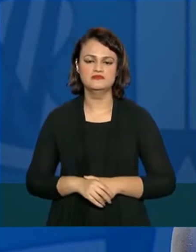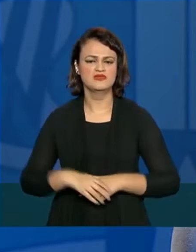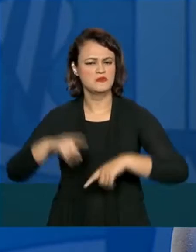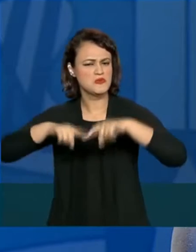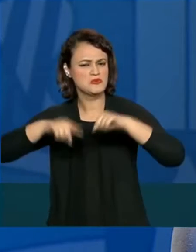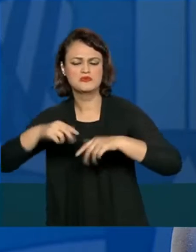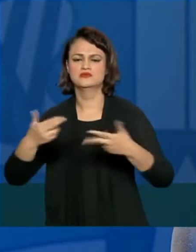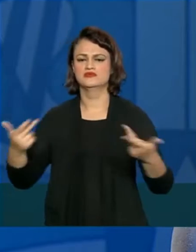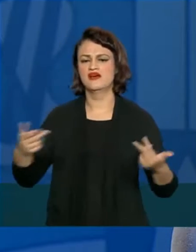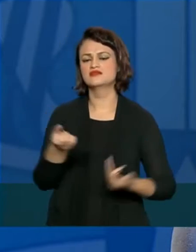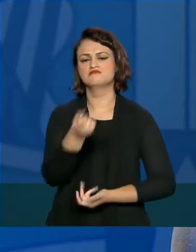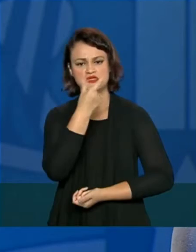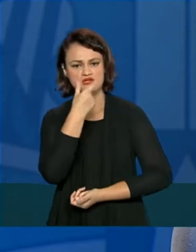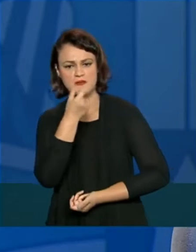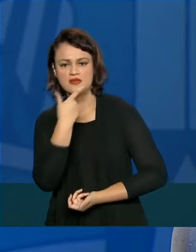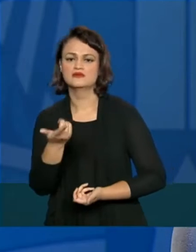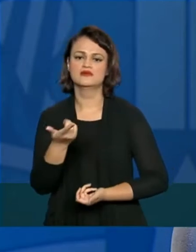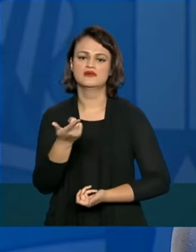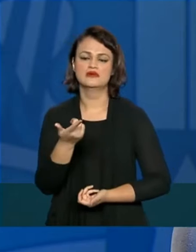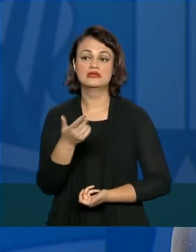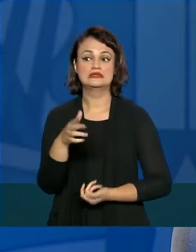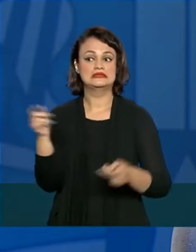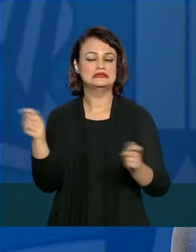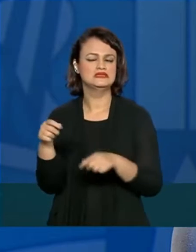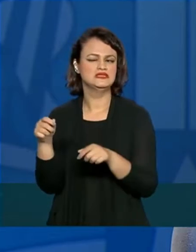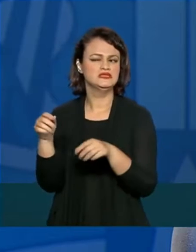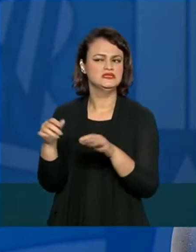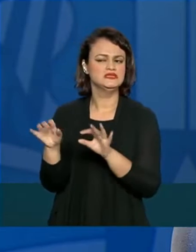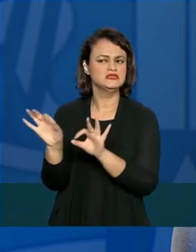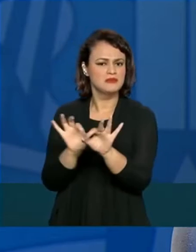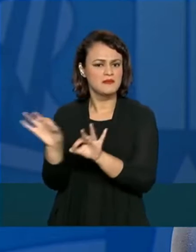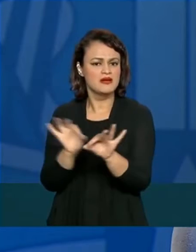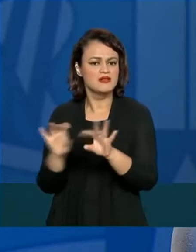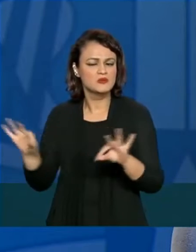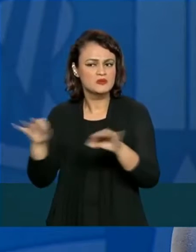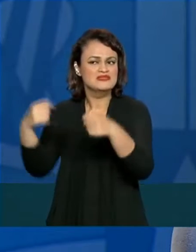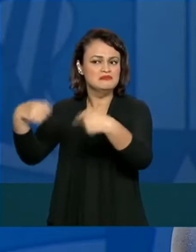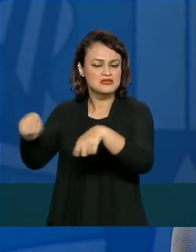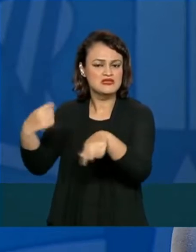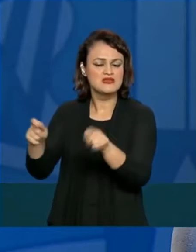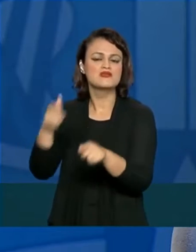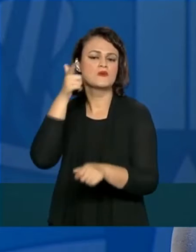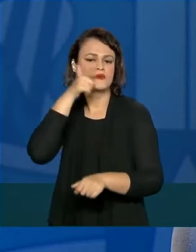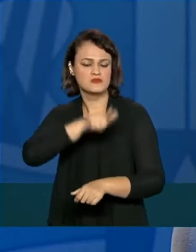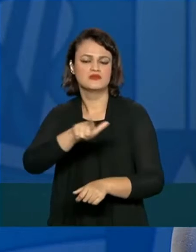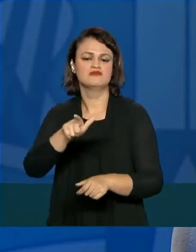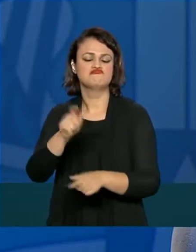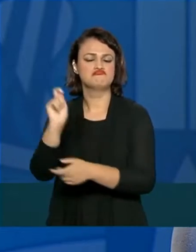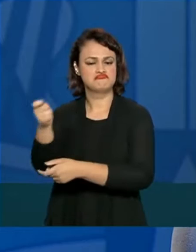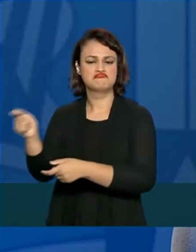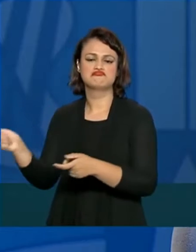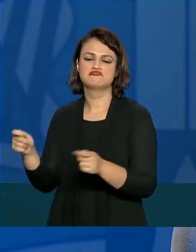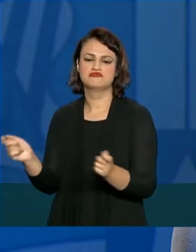insumos, medicamentos e se preparar de acordo com as suas necessidades, suas peculiaridades para o